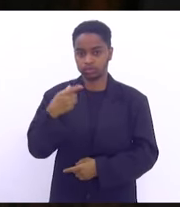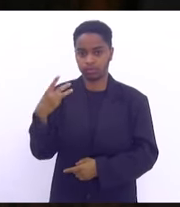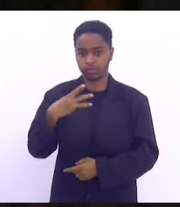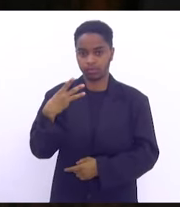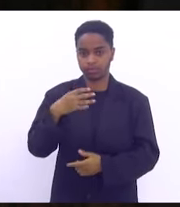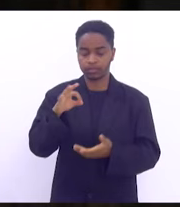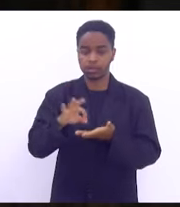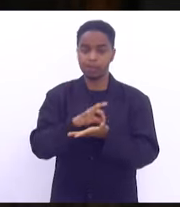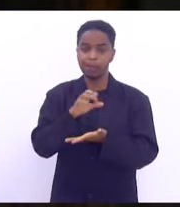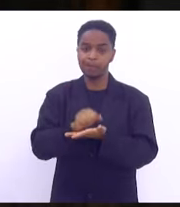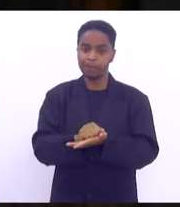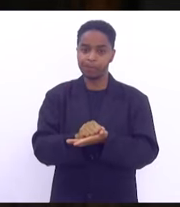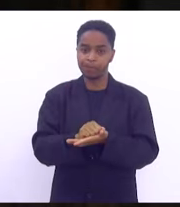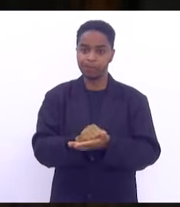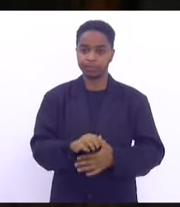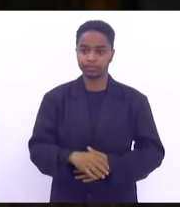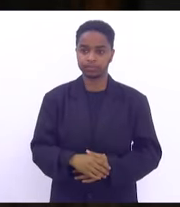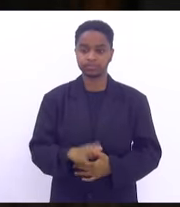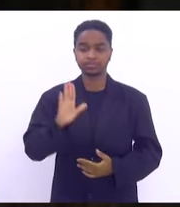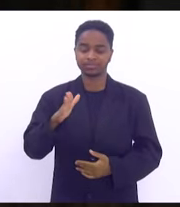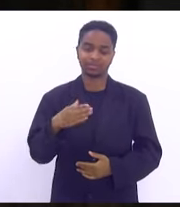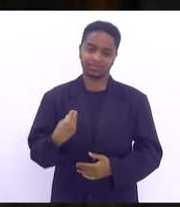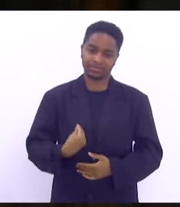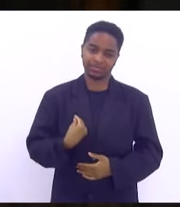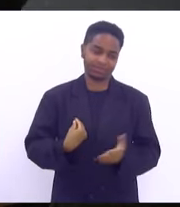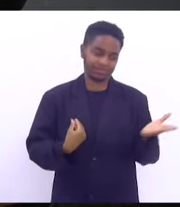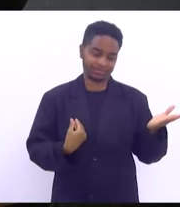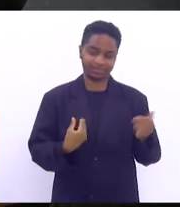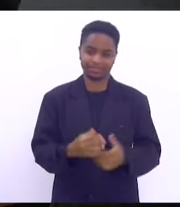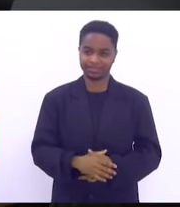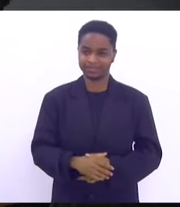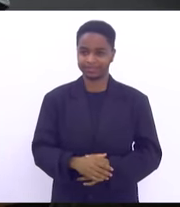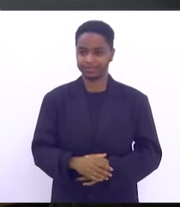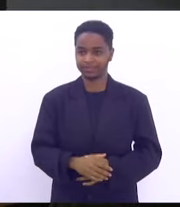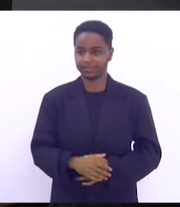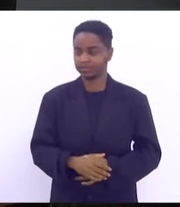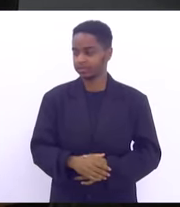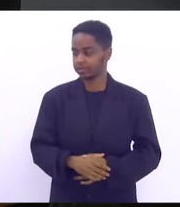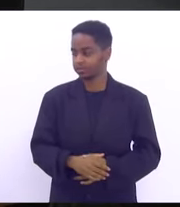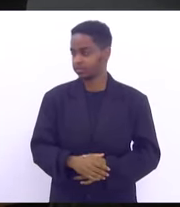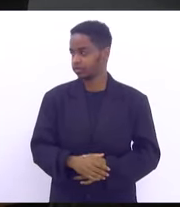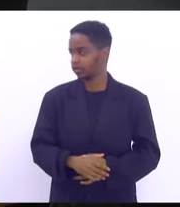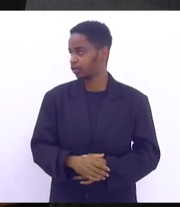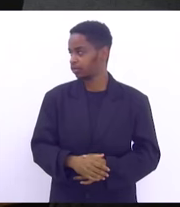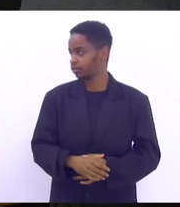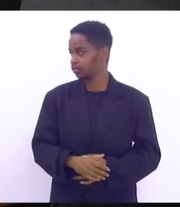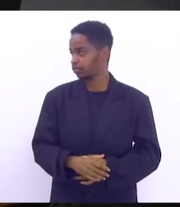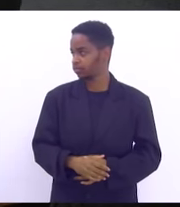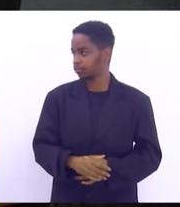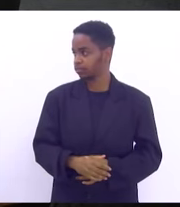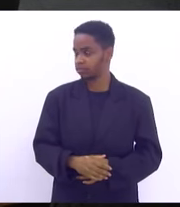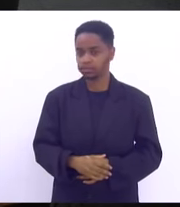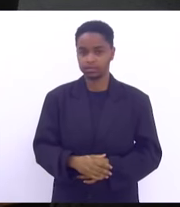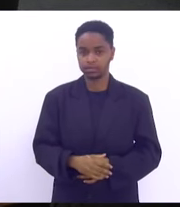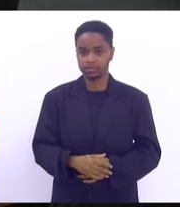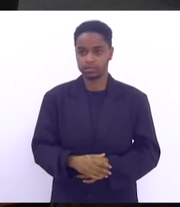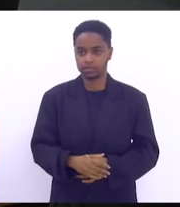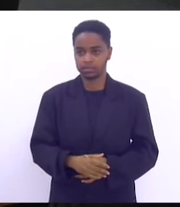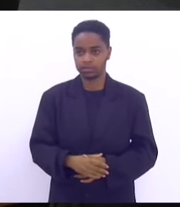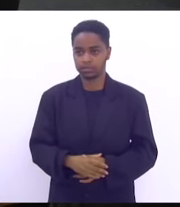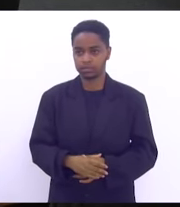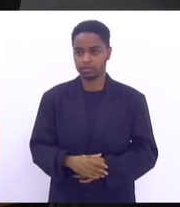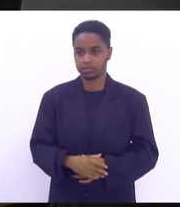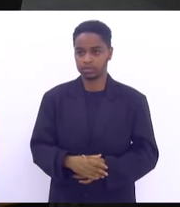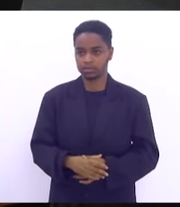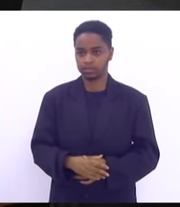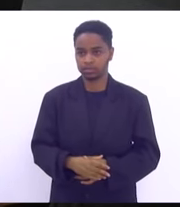orador inscrito. Ele está aqui de plantão. Estou aqui. Está aí, Val? Estou na suplência. Agora vou